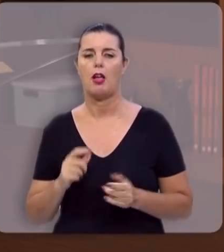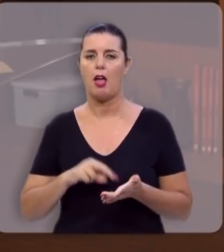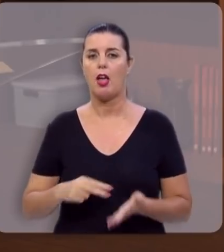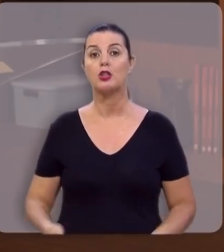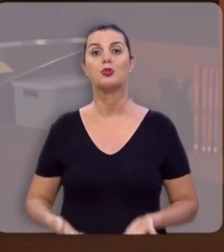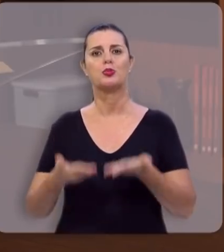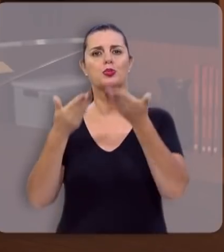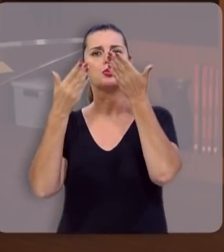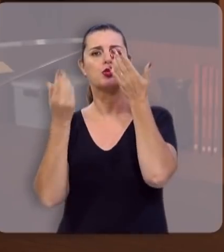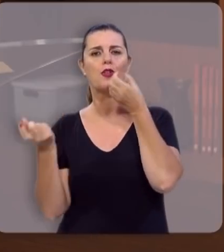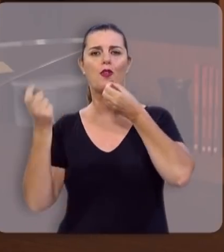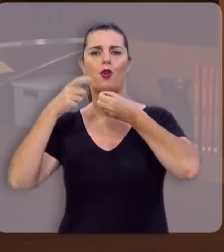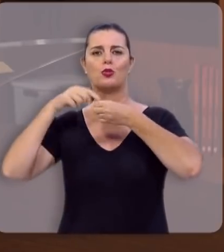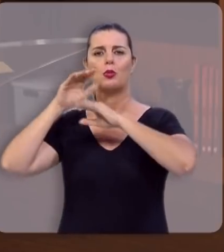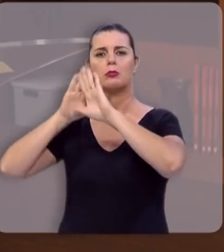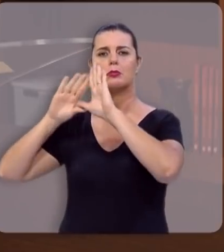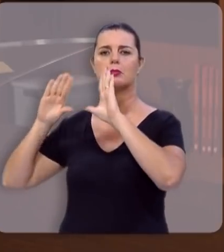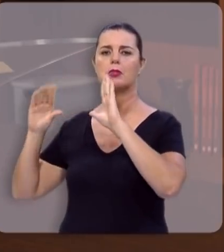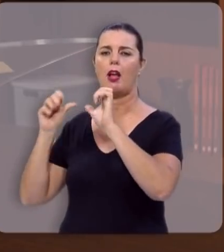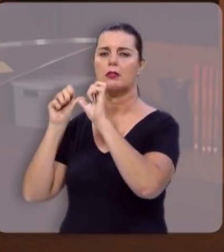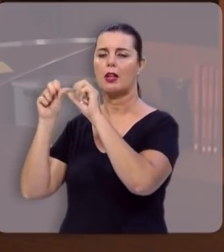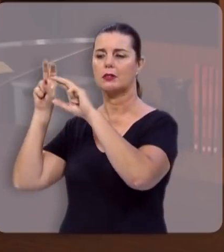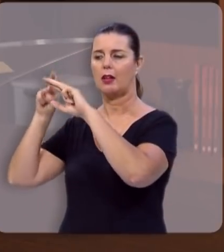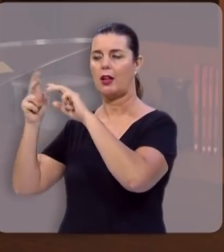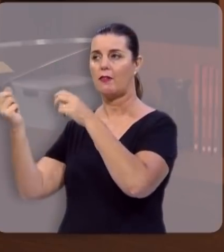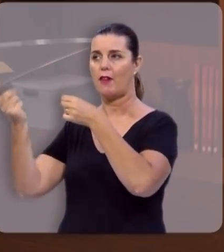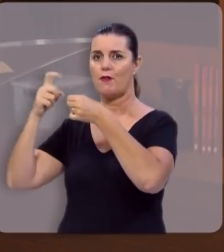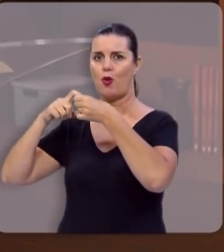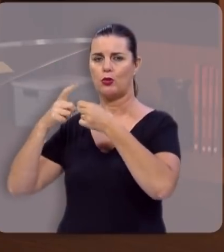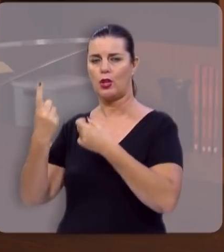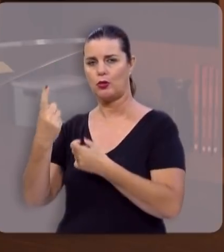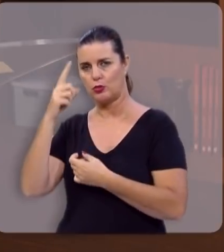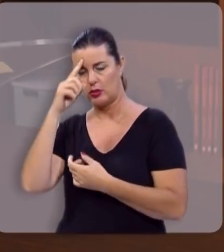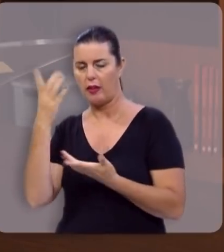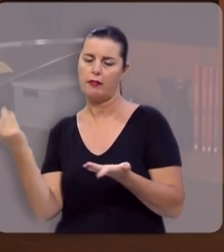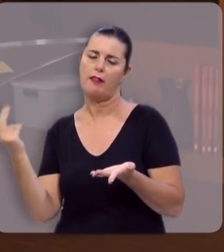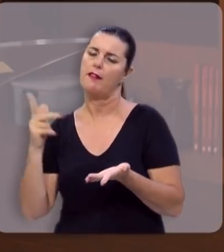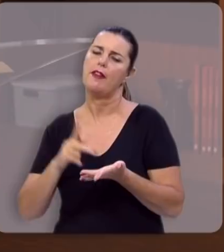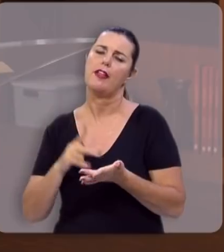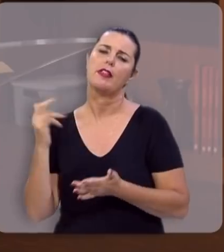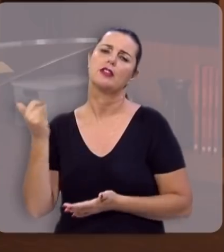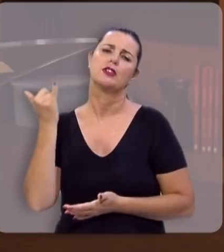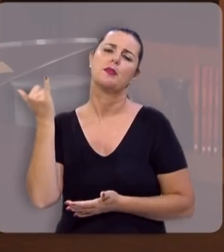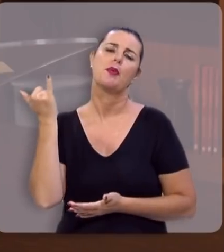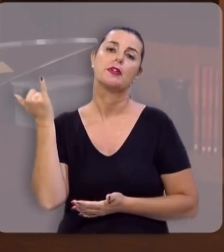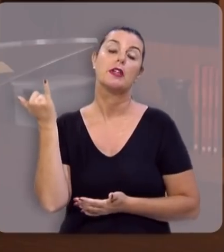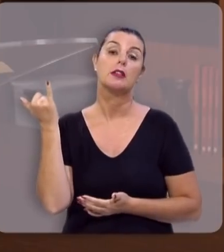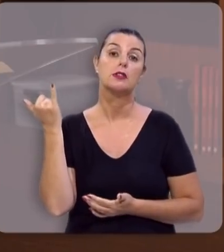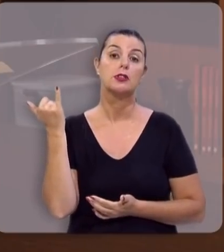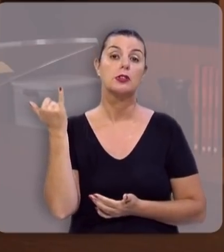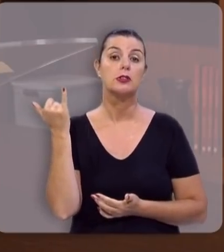ressuscitou, voltou para o céu, está no trono e vai voltar. Essas são verdades importantíssimas, sem as